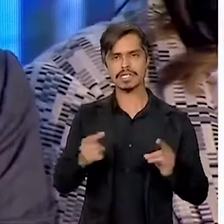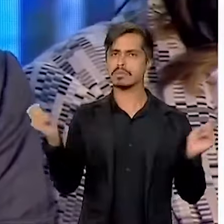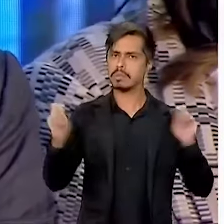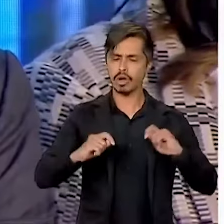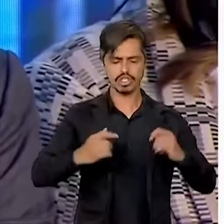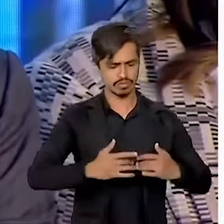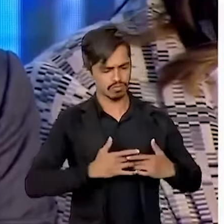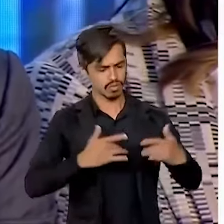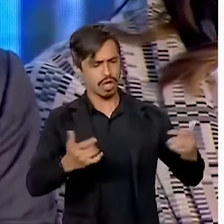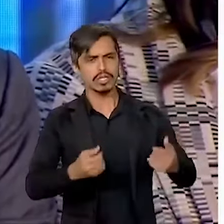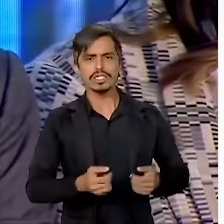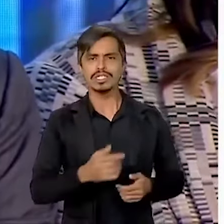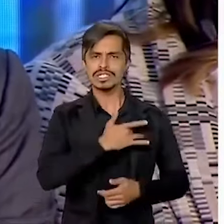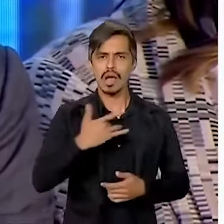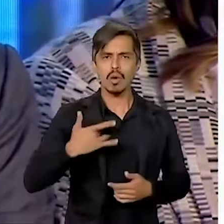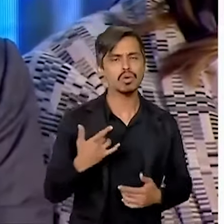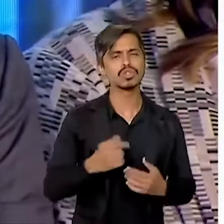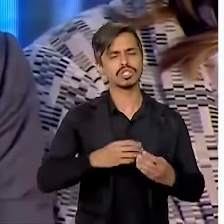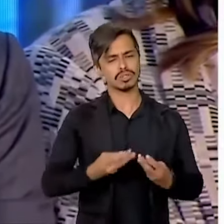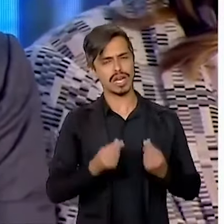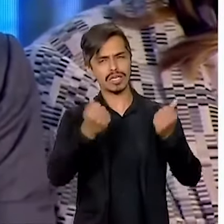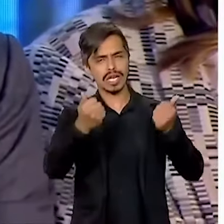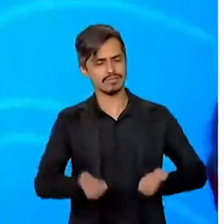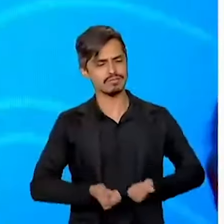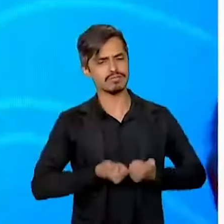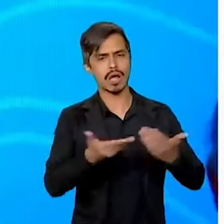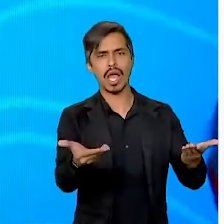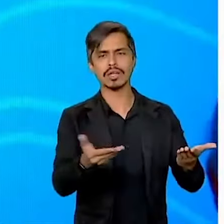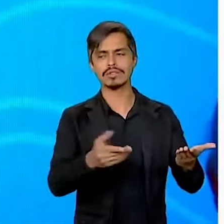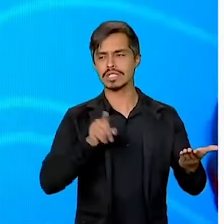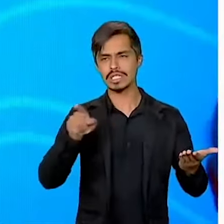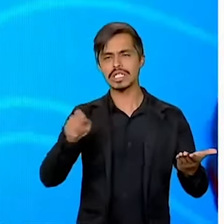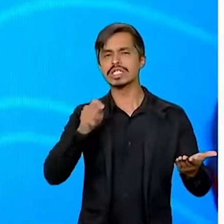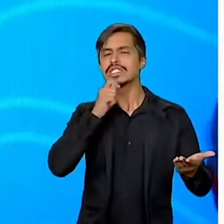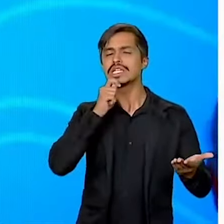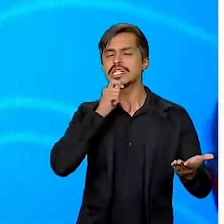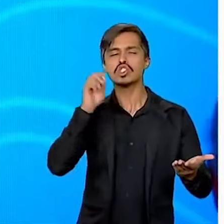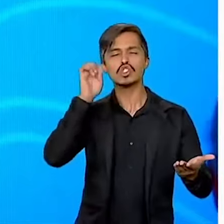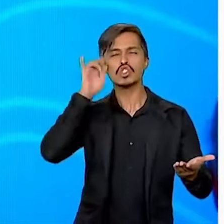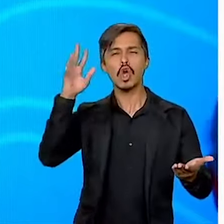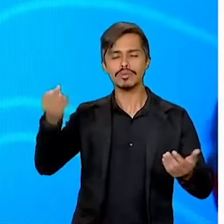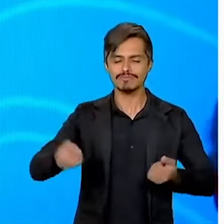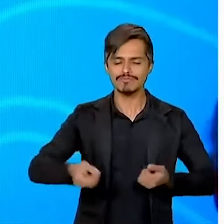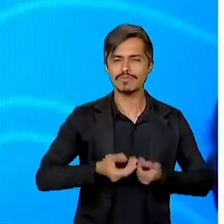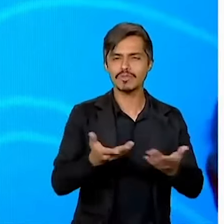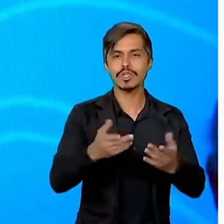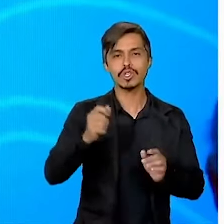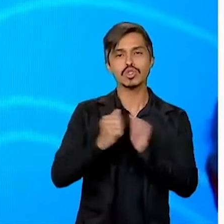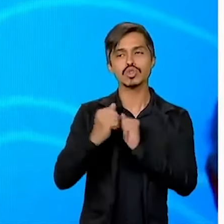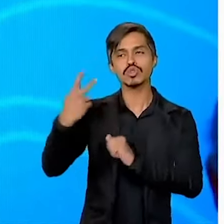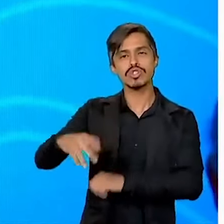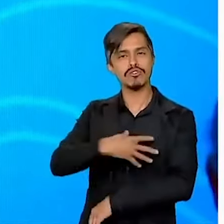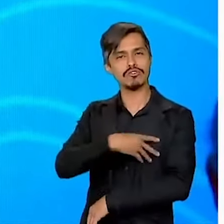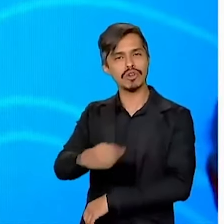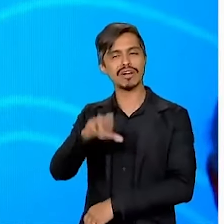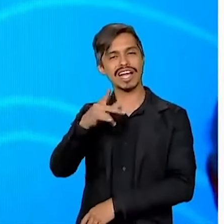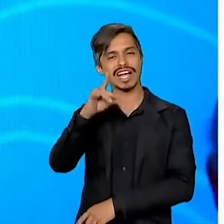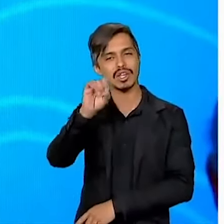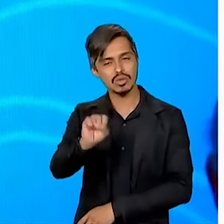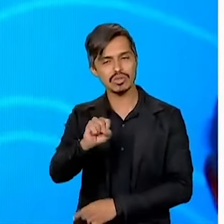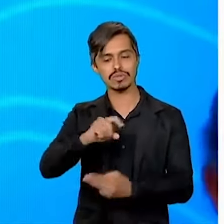bem-estar e qualidade de vida para as pessoas continua vivo na atuação do seu filho Carlos Sanches e seu